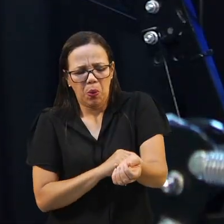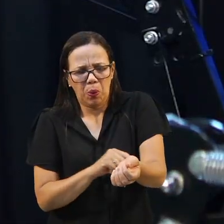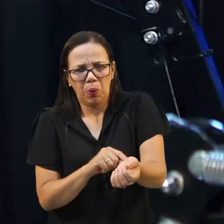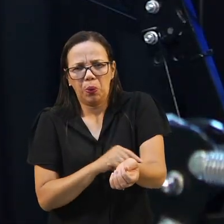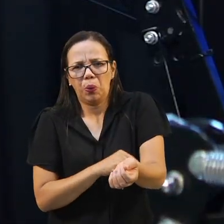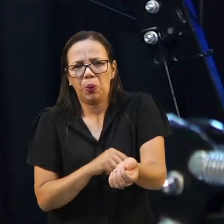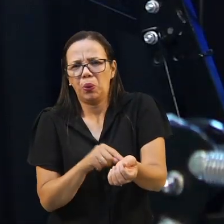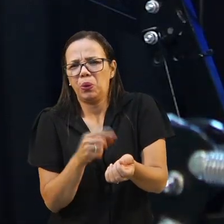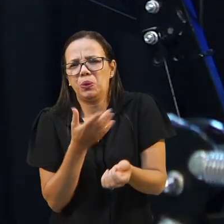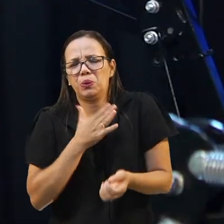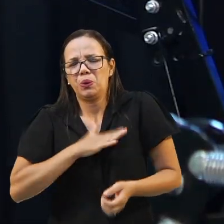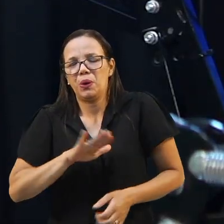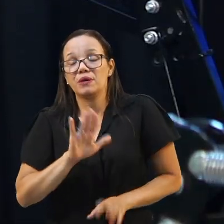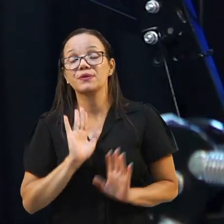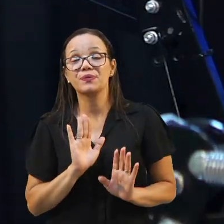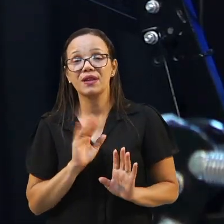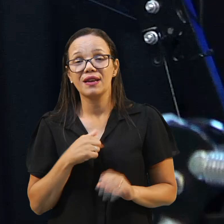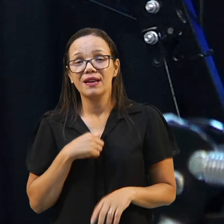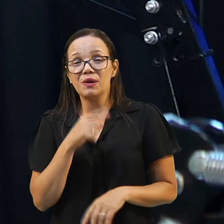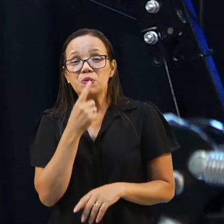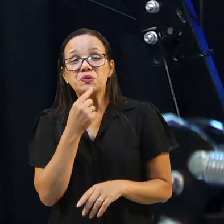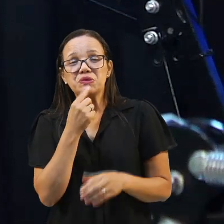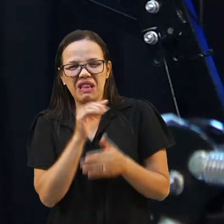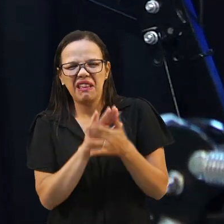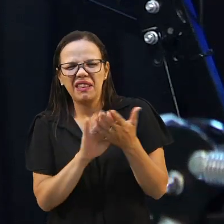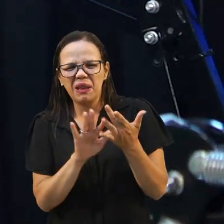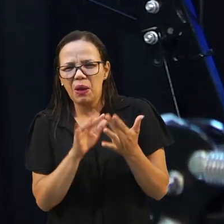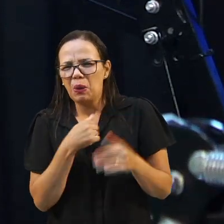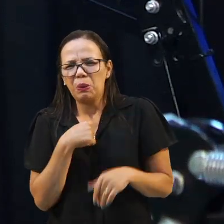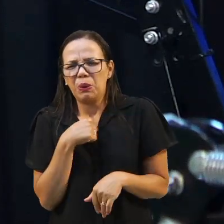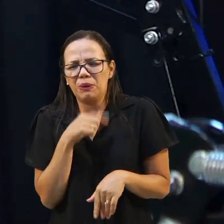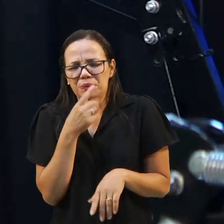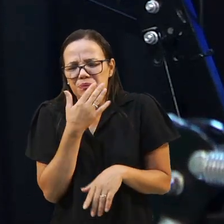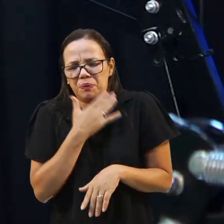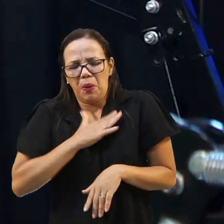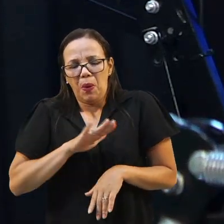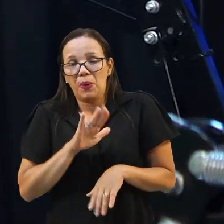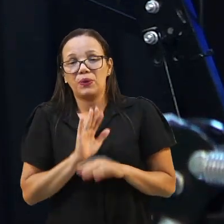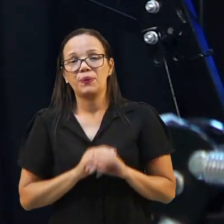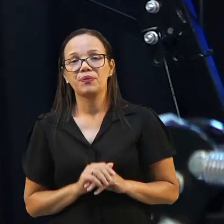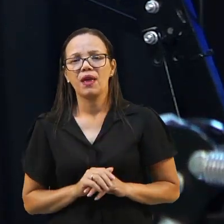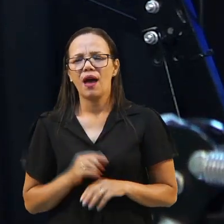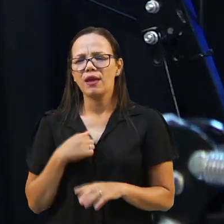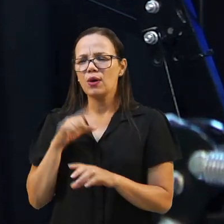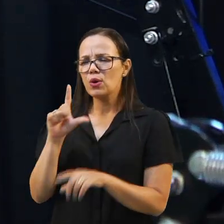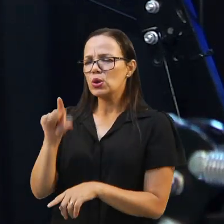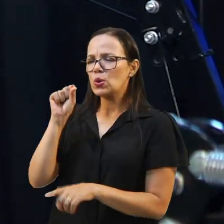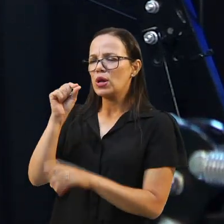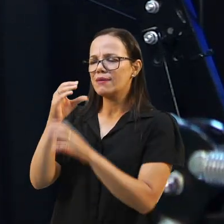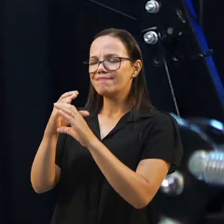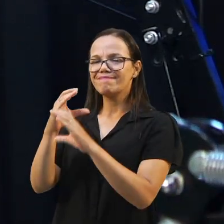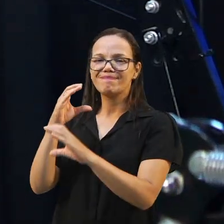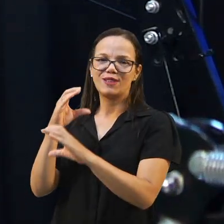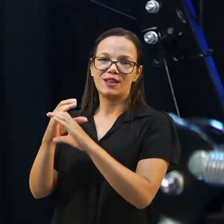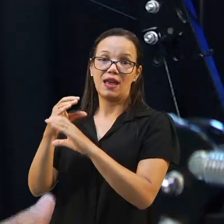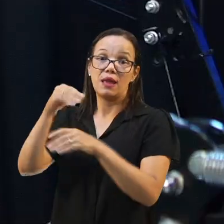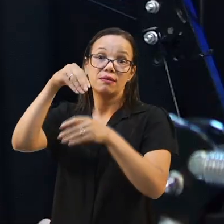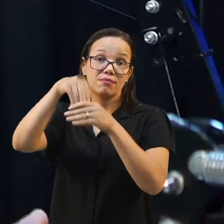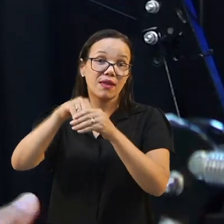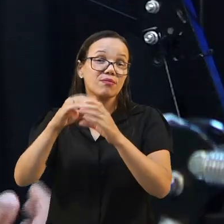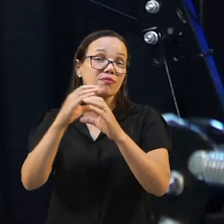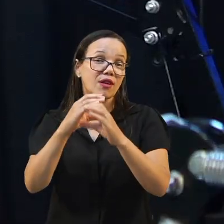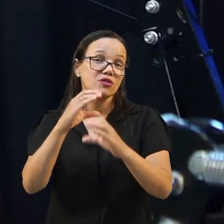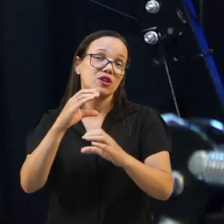Então, eu tinha uma aversão a sangue. E aí foi engenharia. E dentro da engenharia, a